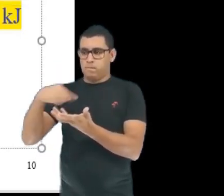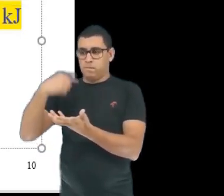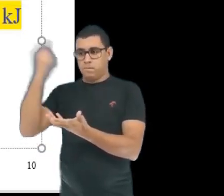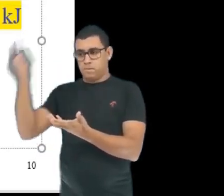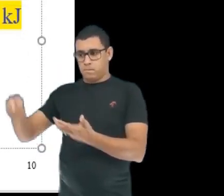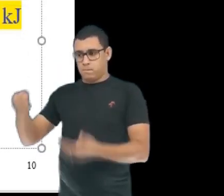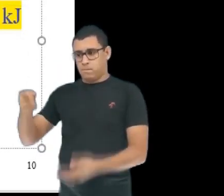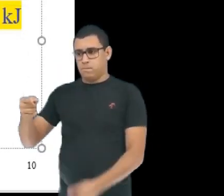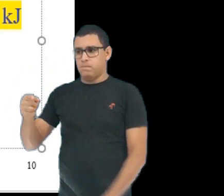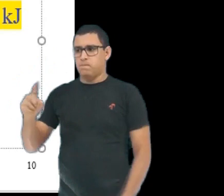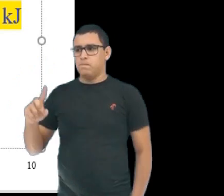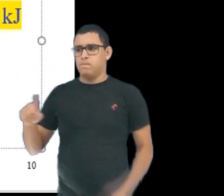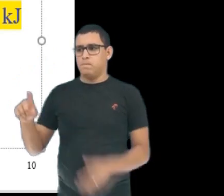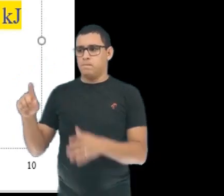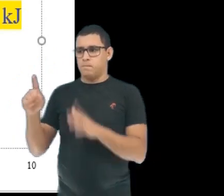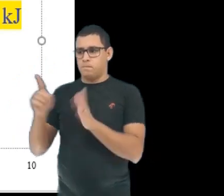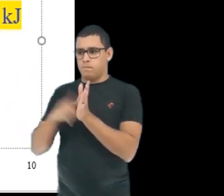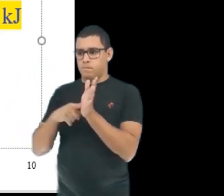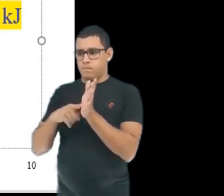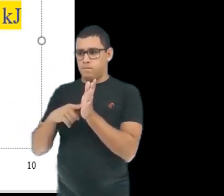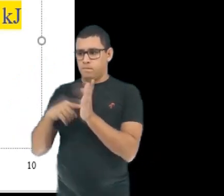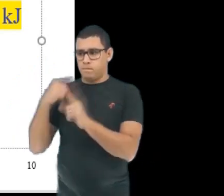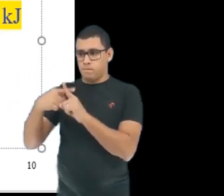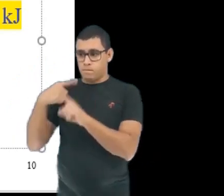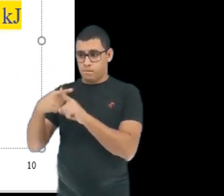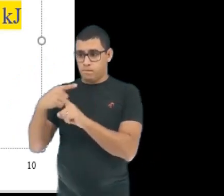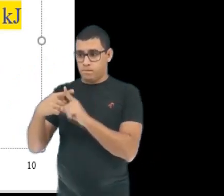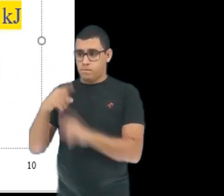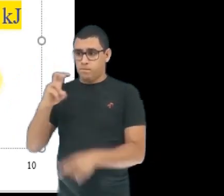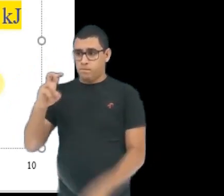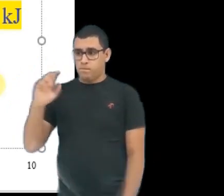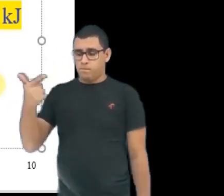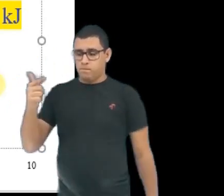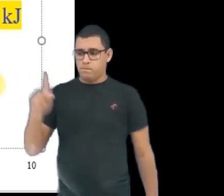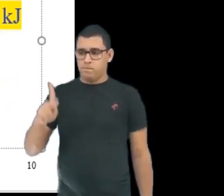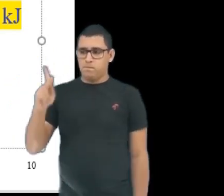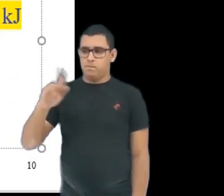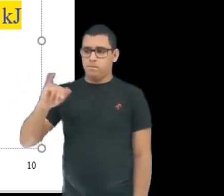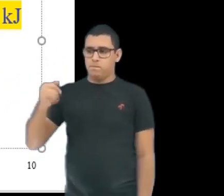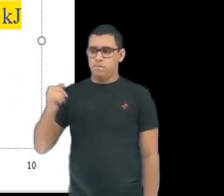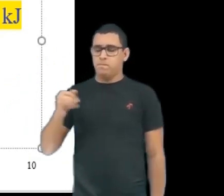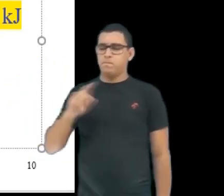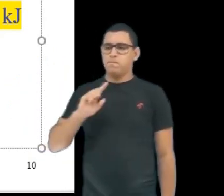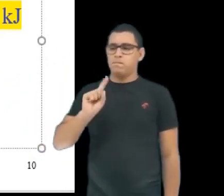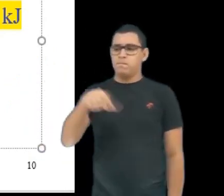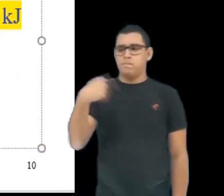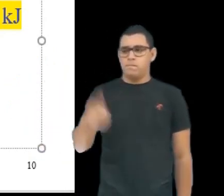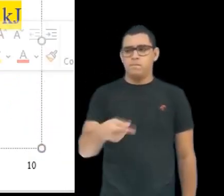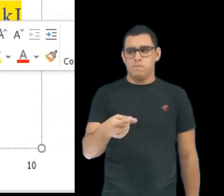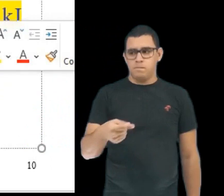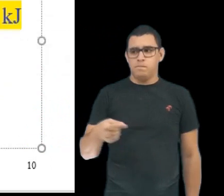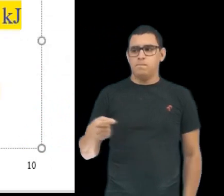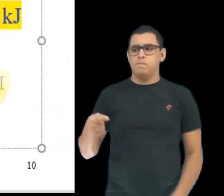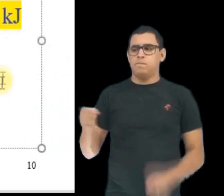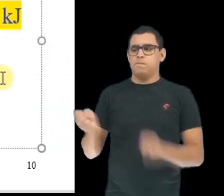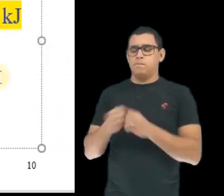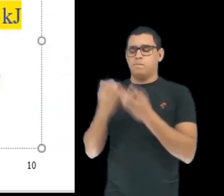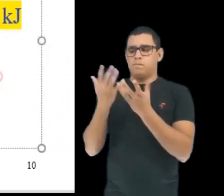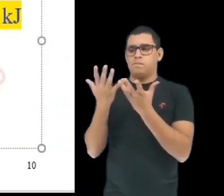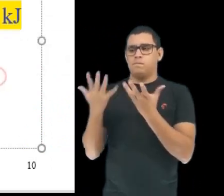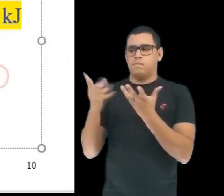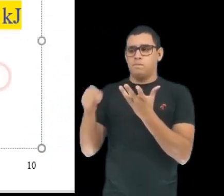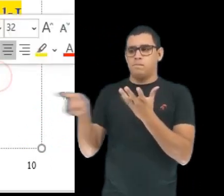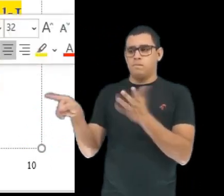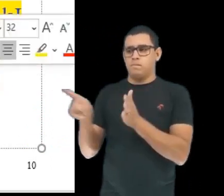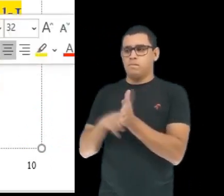ela absorveu calor, não é isso? Do mesmo jeito aqui, ó, ela tem após os produtos, só